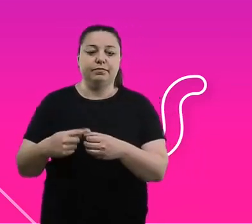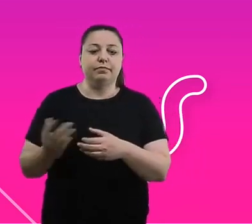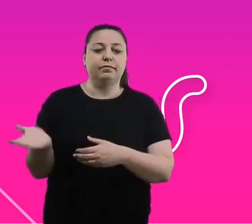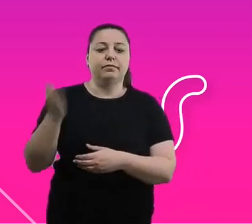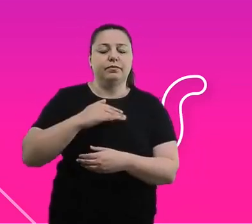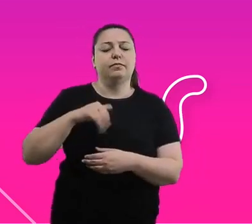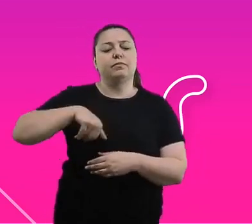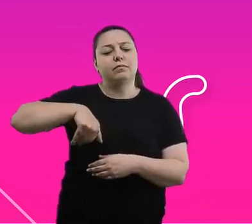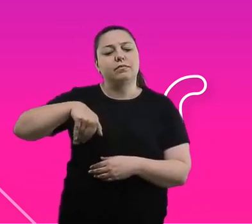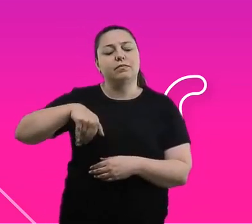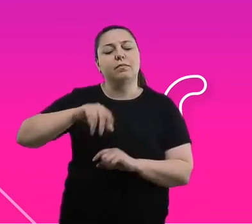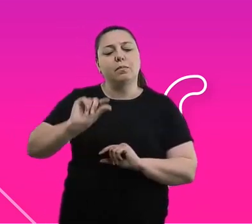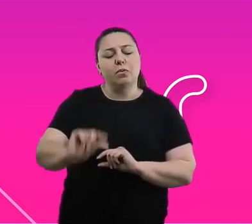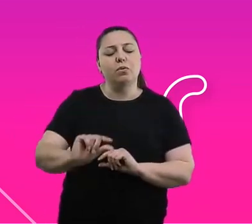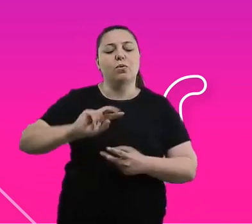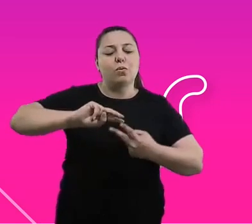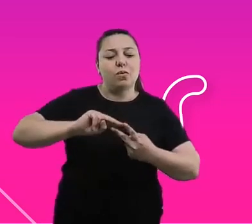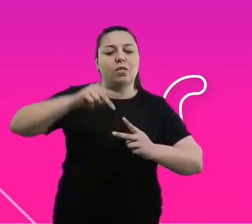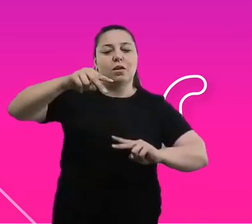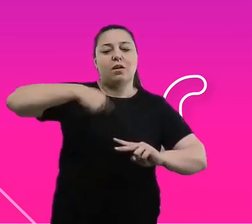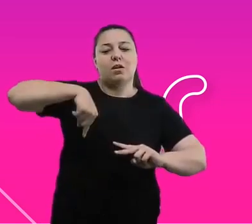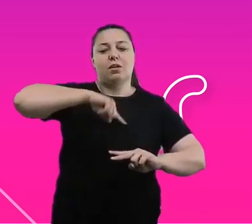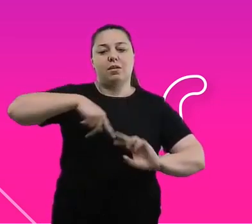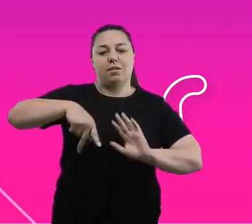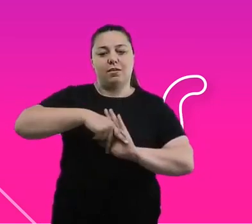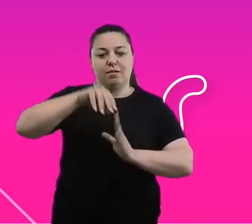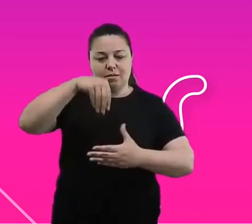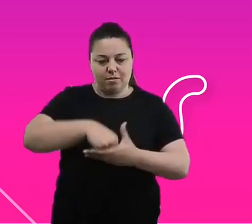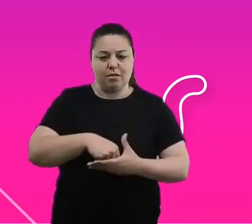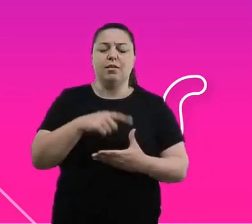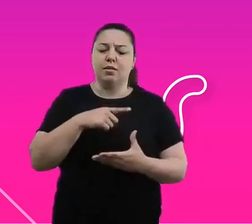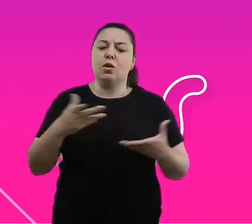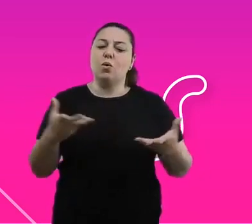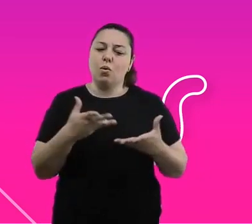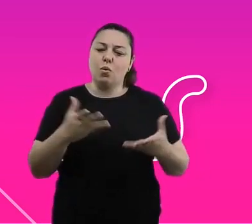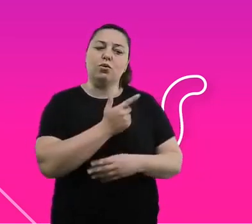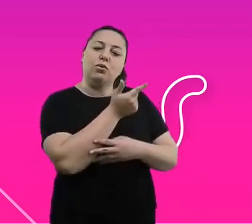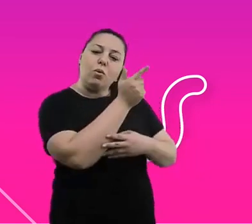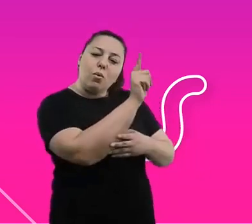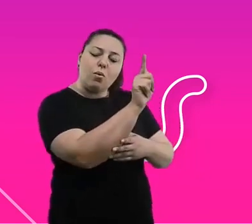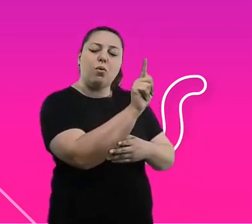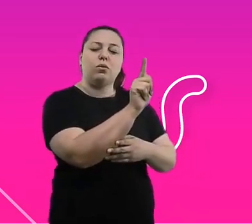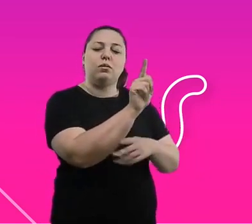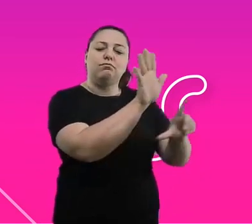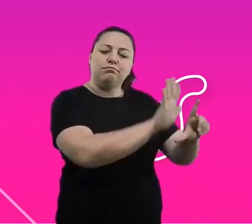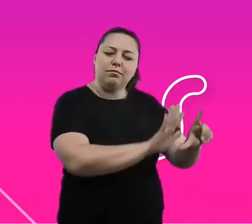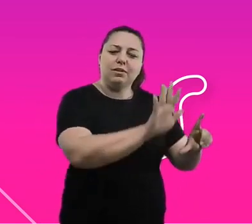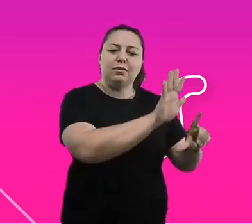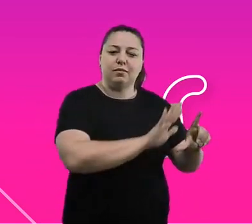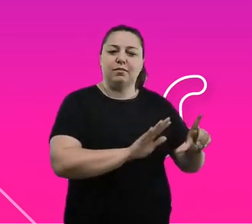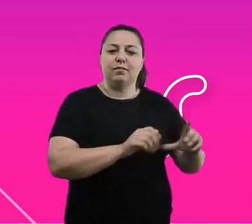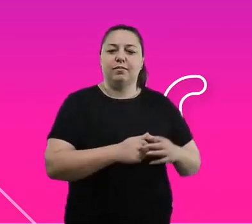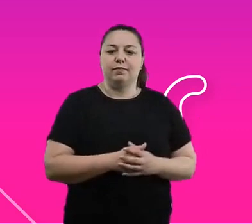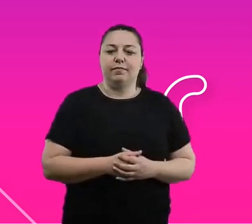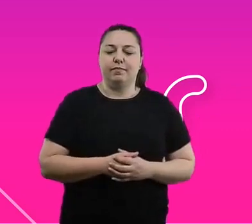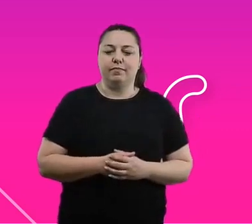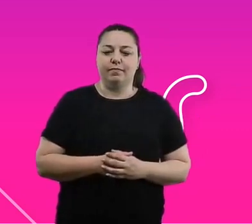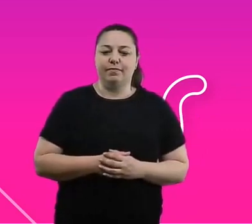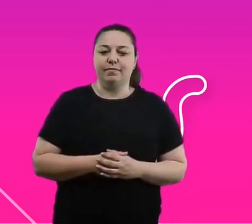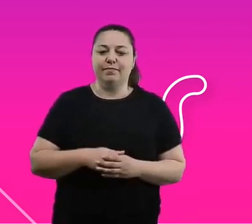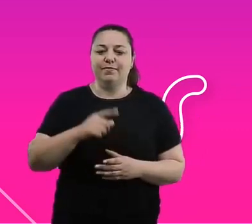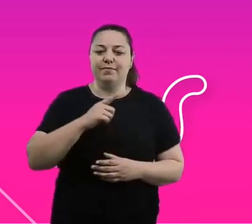que vocês façam para outros produtos, né, para outras cadeias, talvez, para outros tipos de produção,